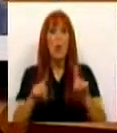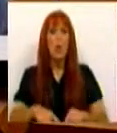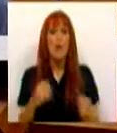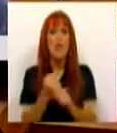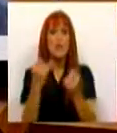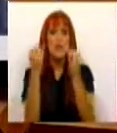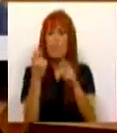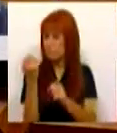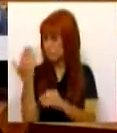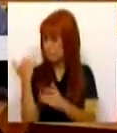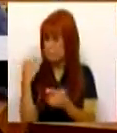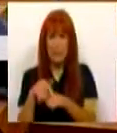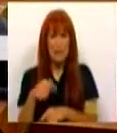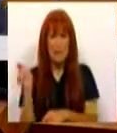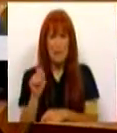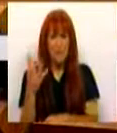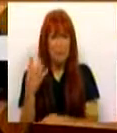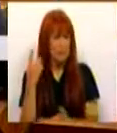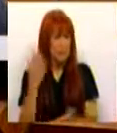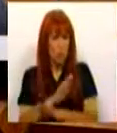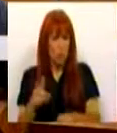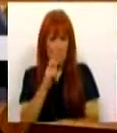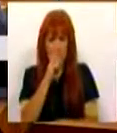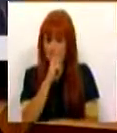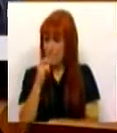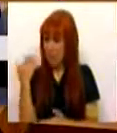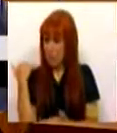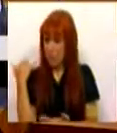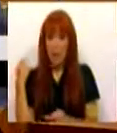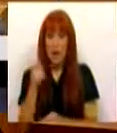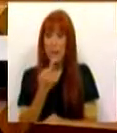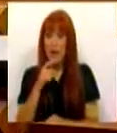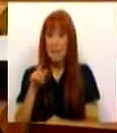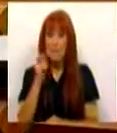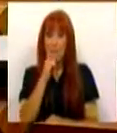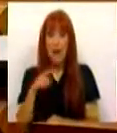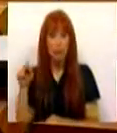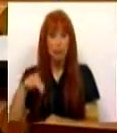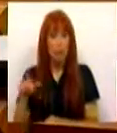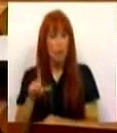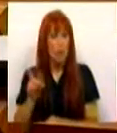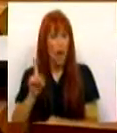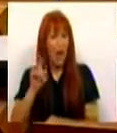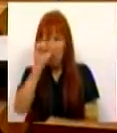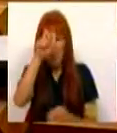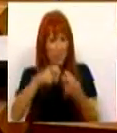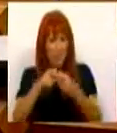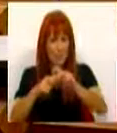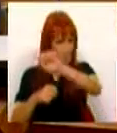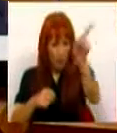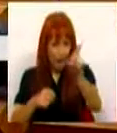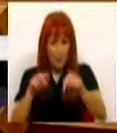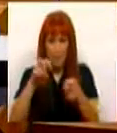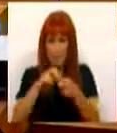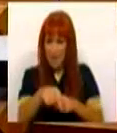há escassos 4 meses, maio, portanto foi em maio, abril, maio, junho e julho. Não, mas a questão não é essa. A questão